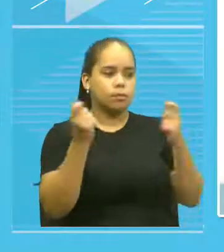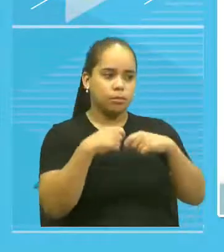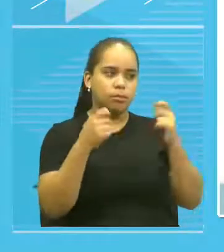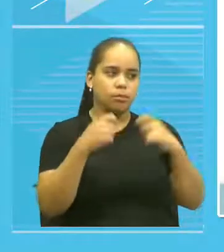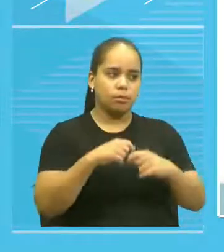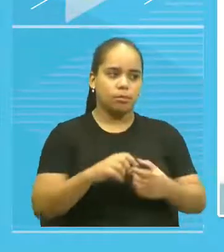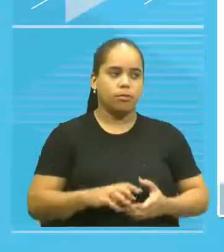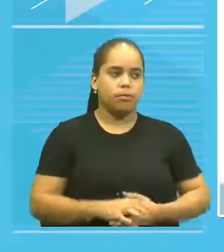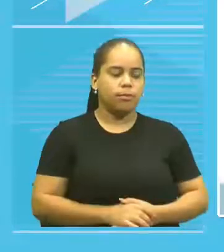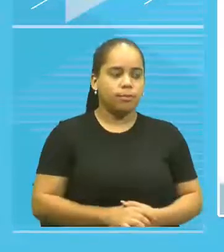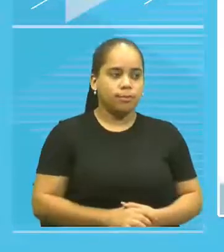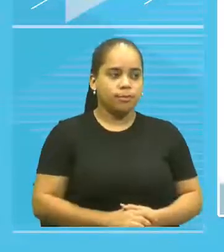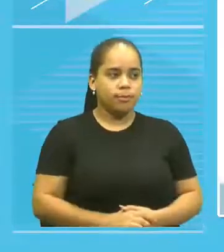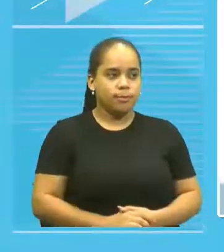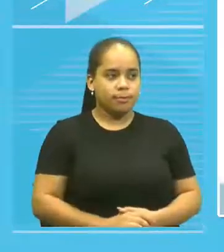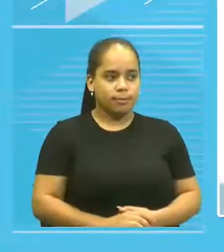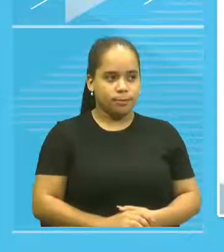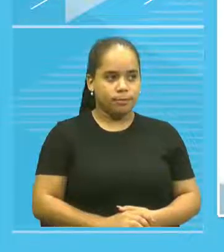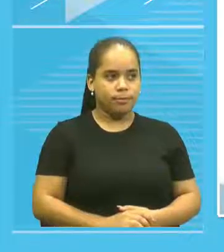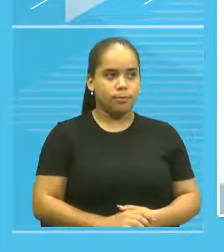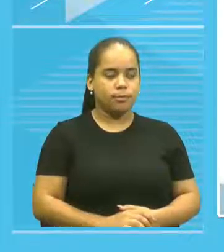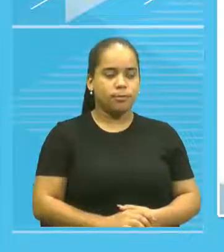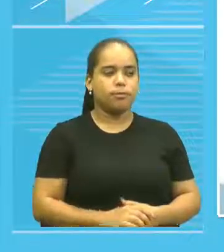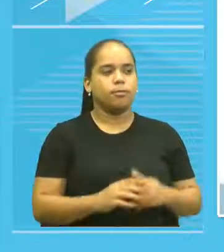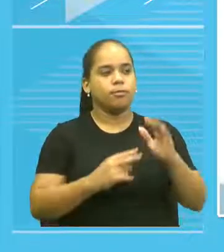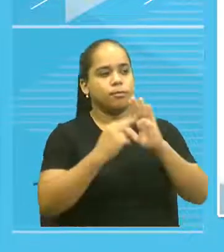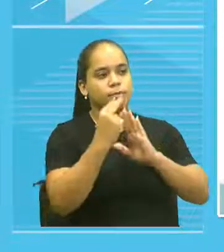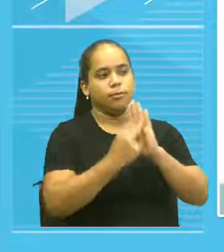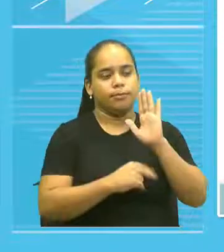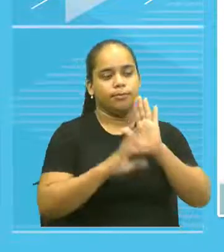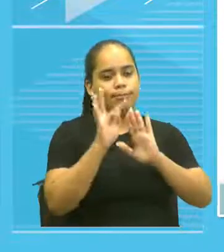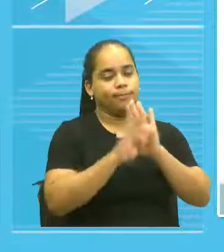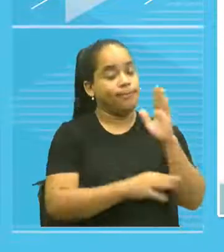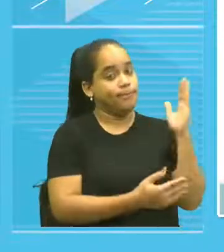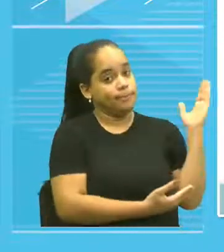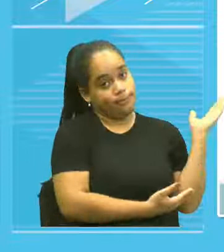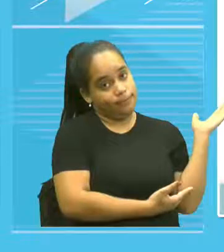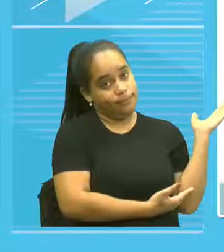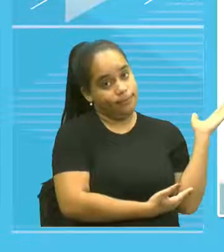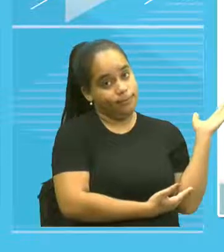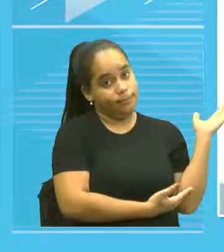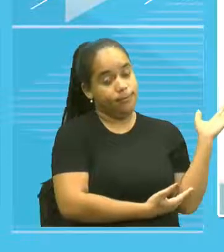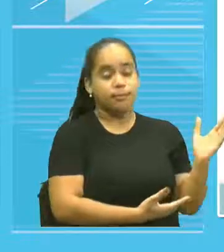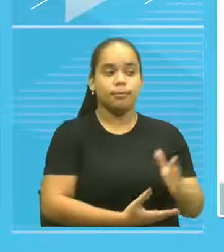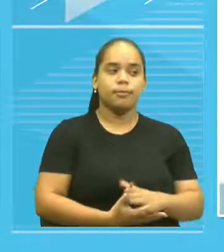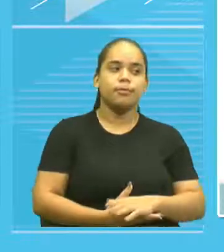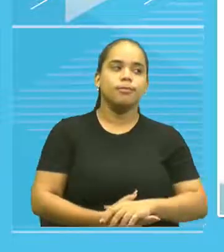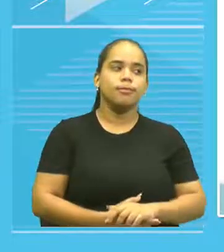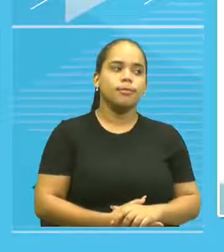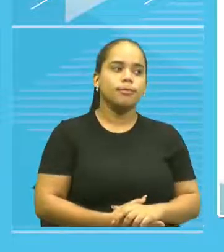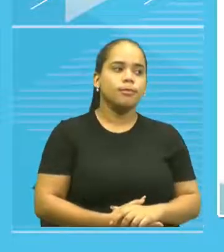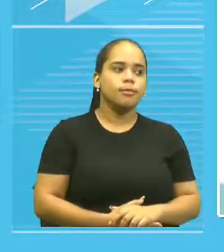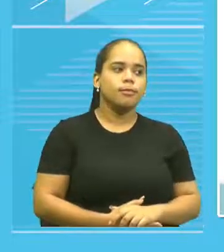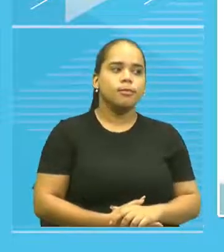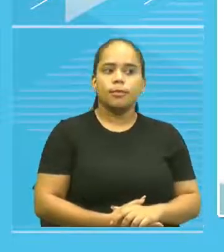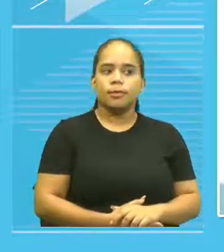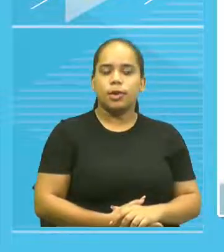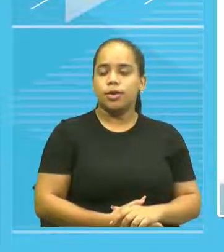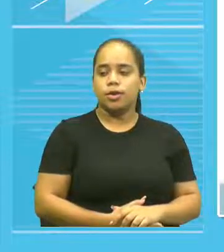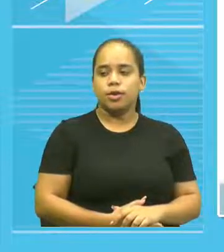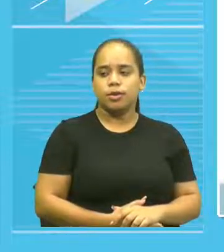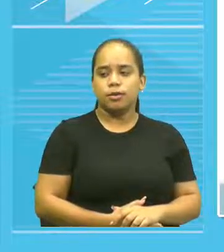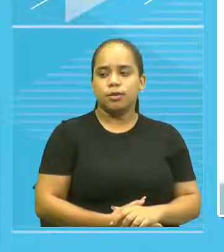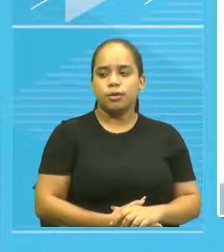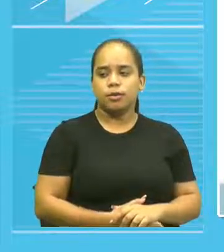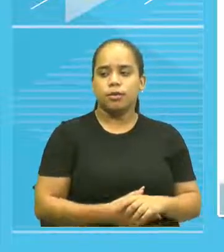bem-vindo em quais usar algumas figuras são recomendadas outras não também eu